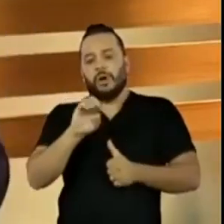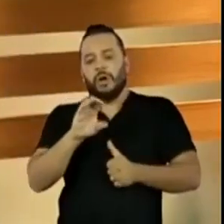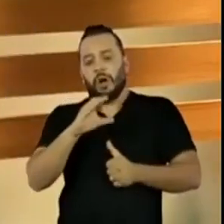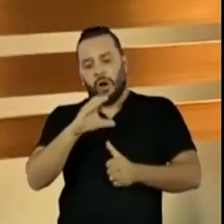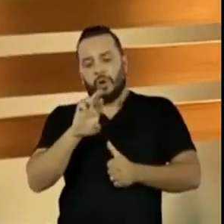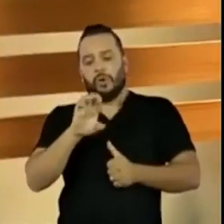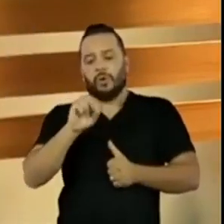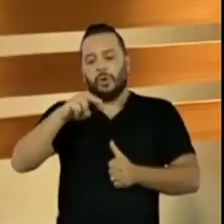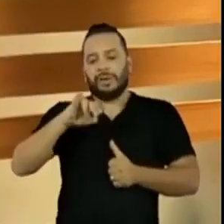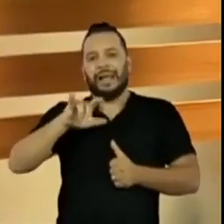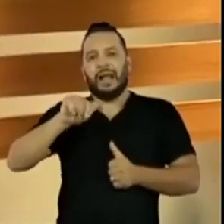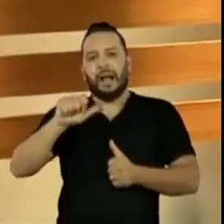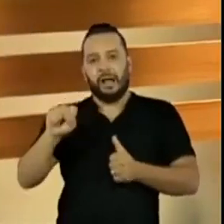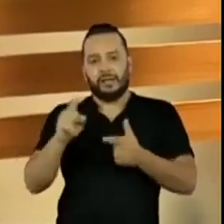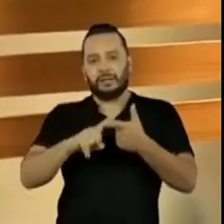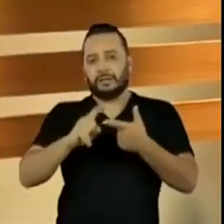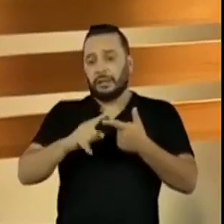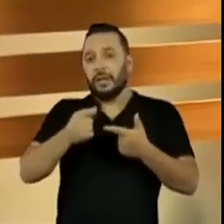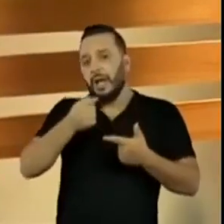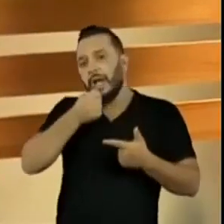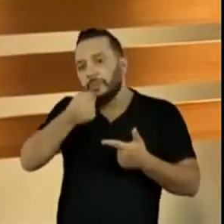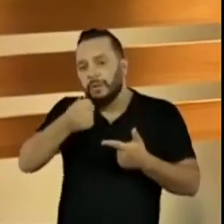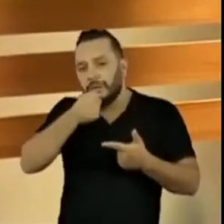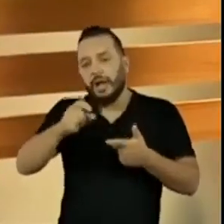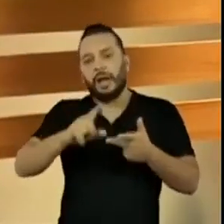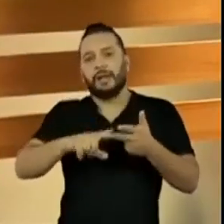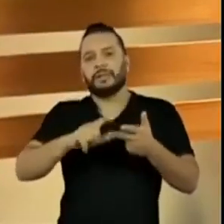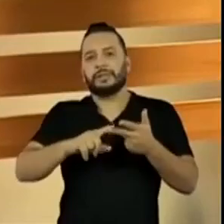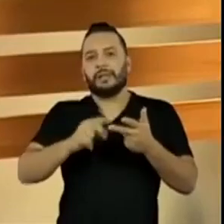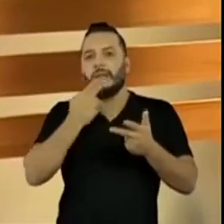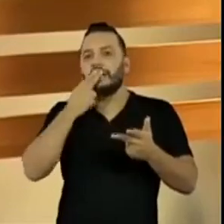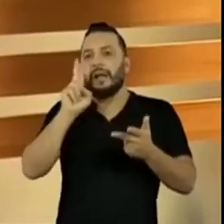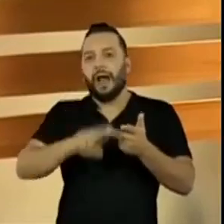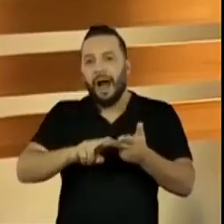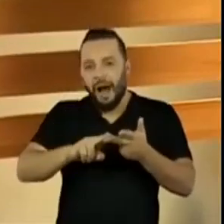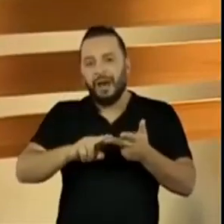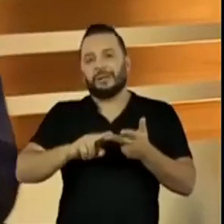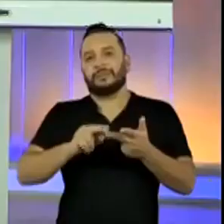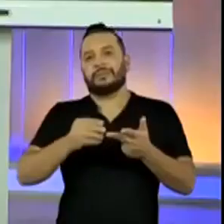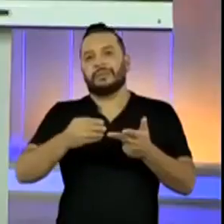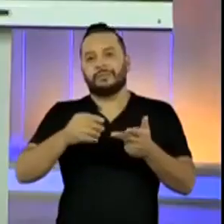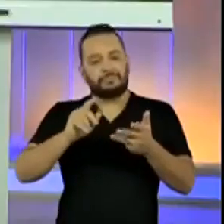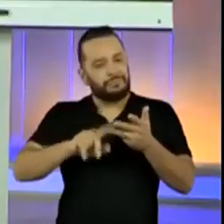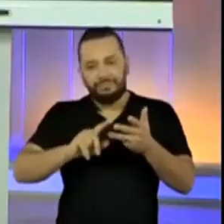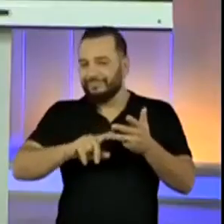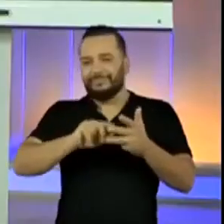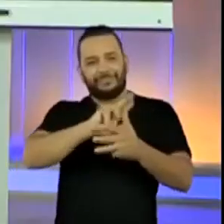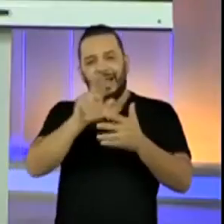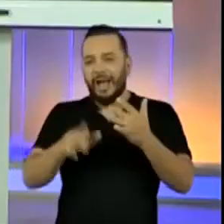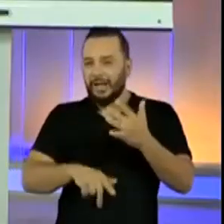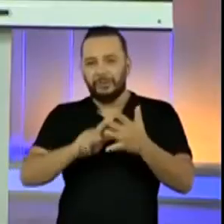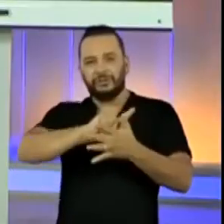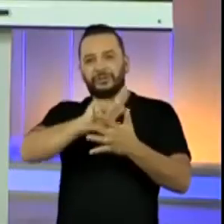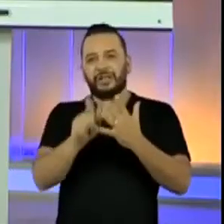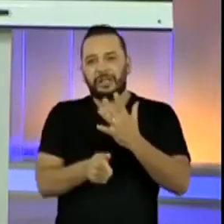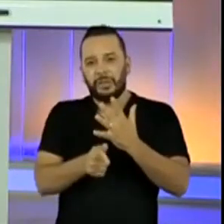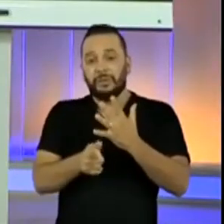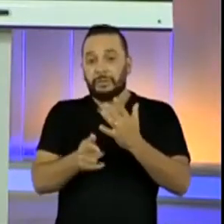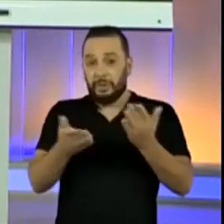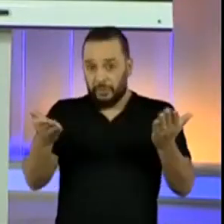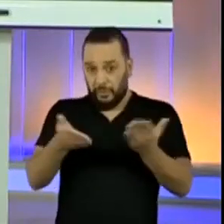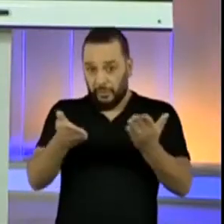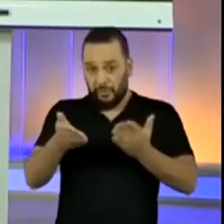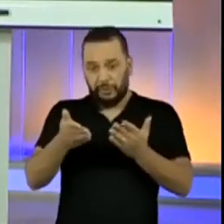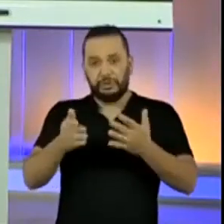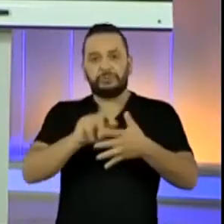reportagens, carta de leitor, enfim, um grande número de gêneros. Só que hoje a gente vai trabalhar 2